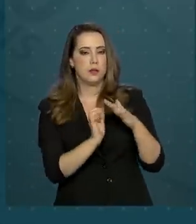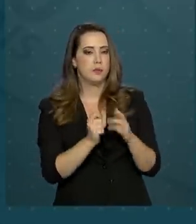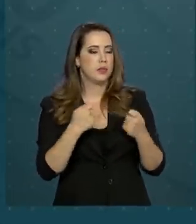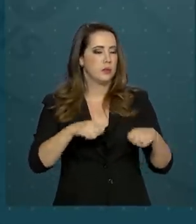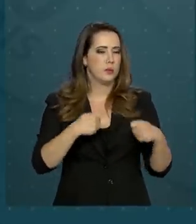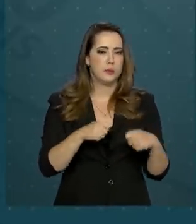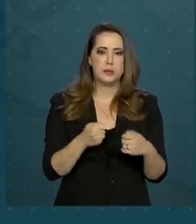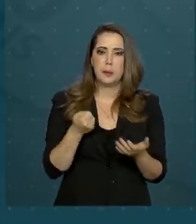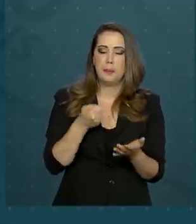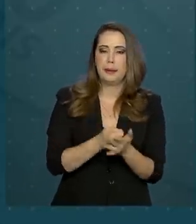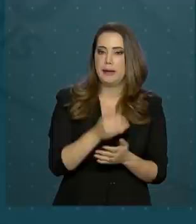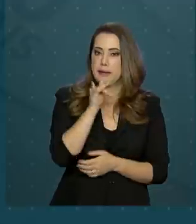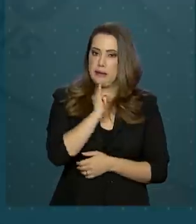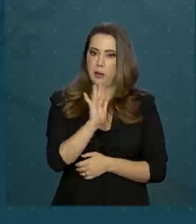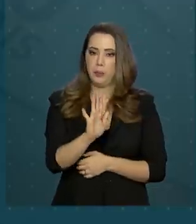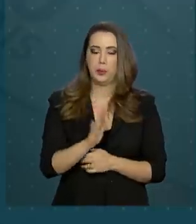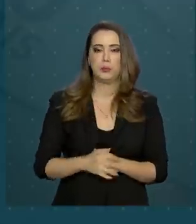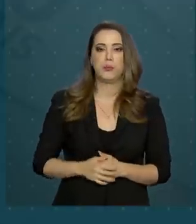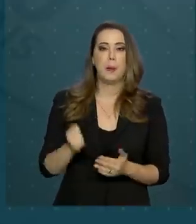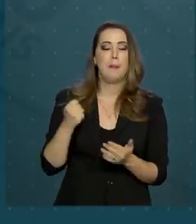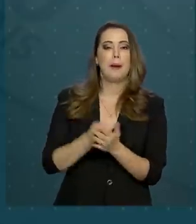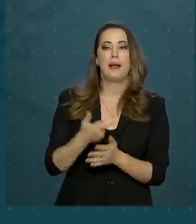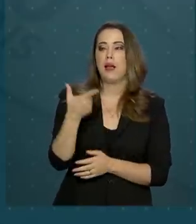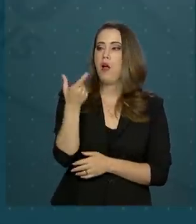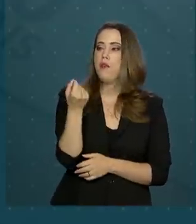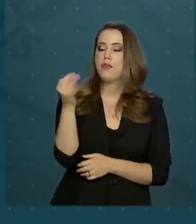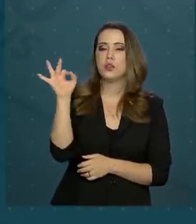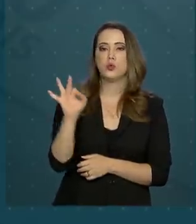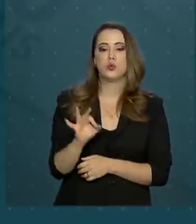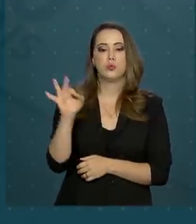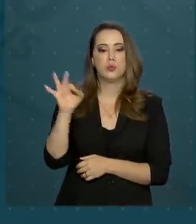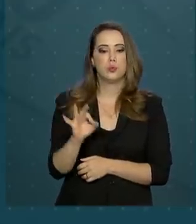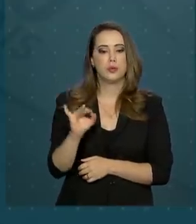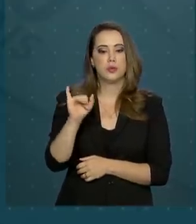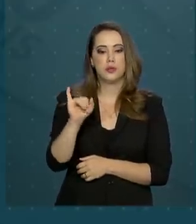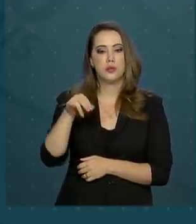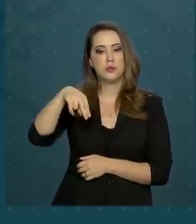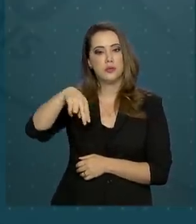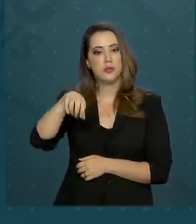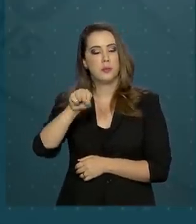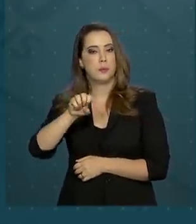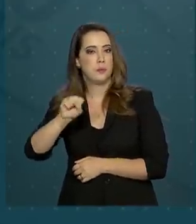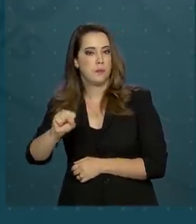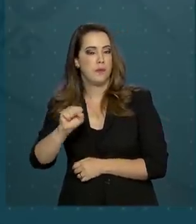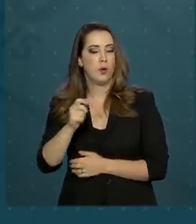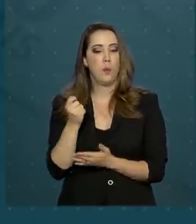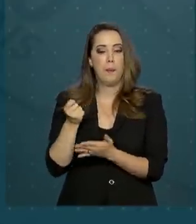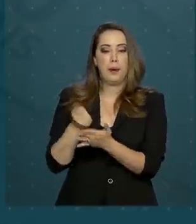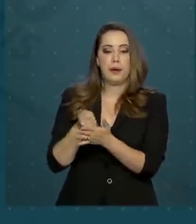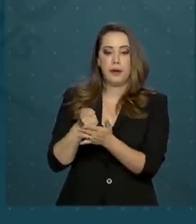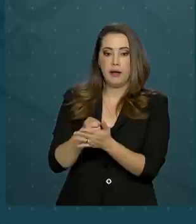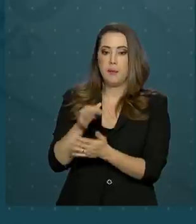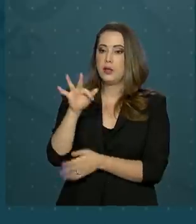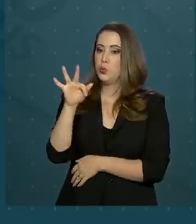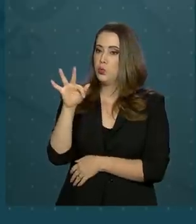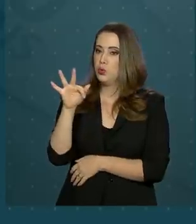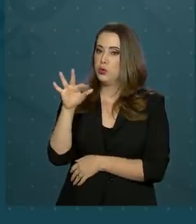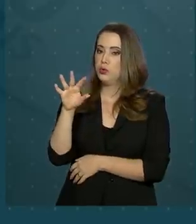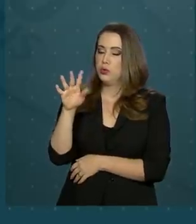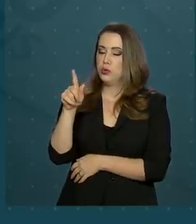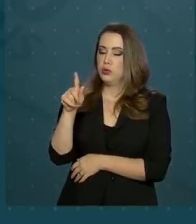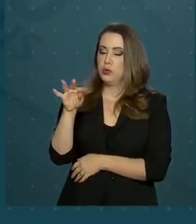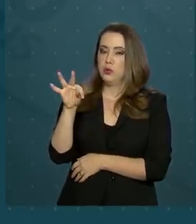precisarão, por exemplo, pagar os 20% da contribuição ao INSS. A contribuição para o FGTS